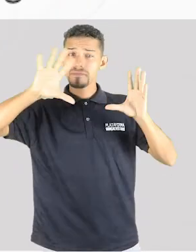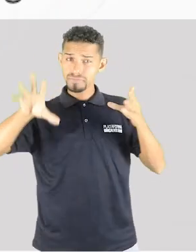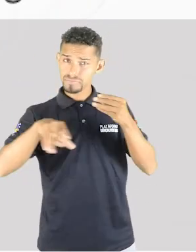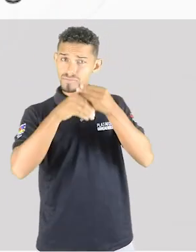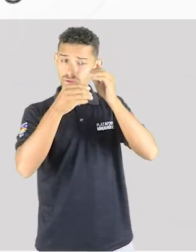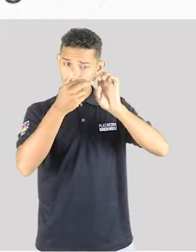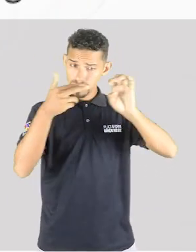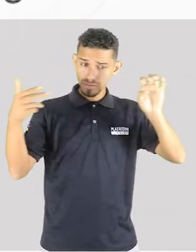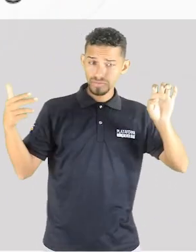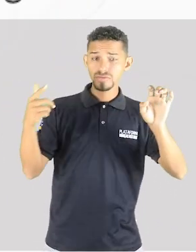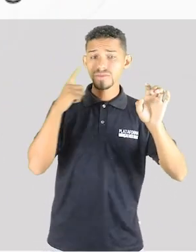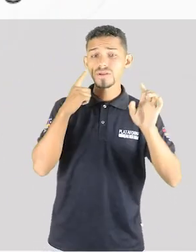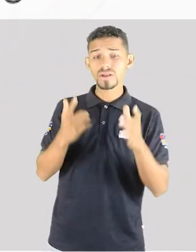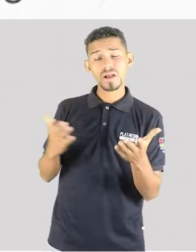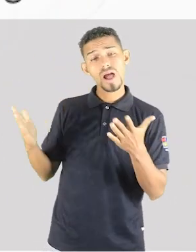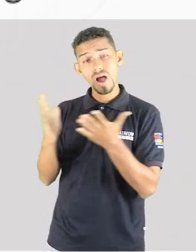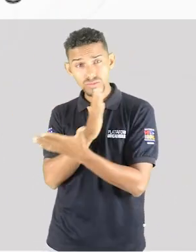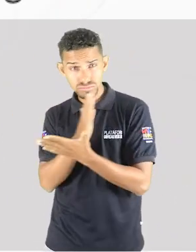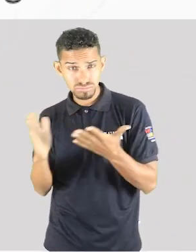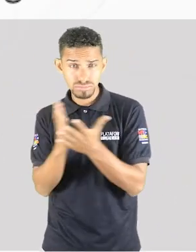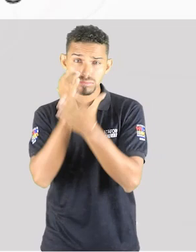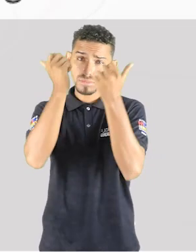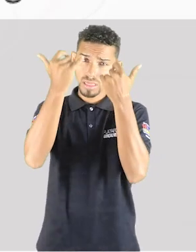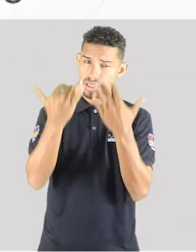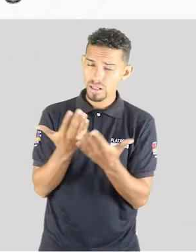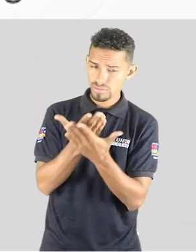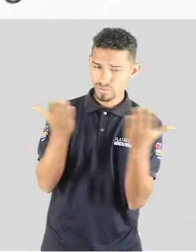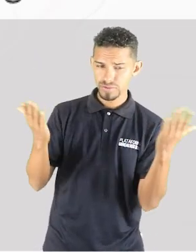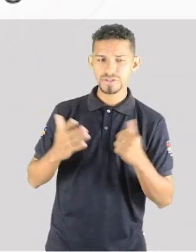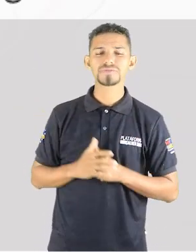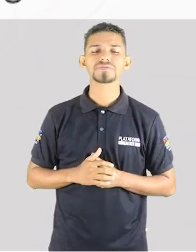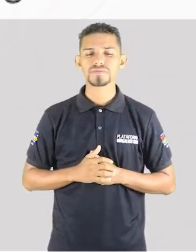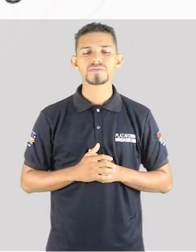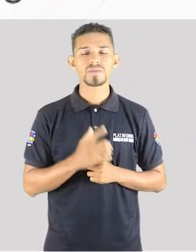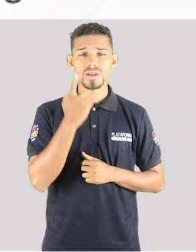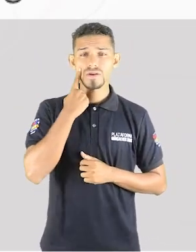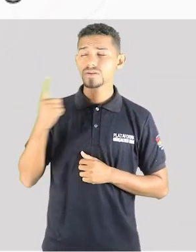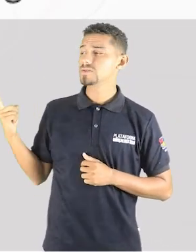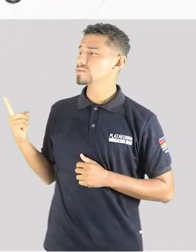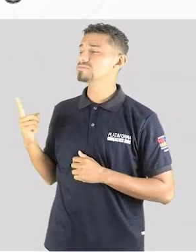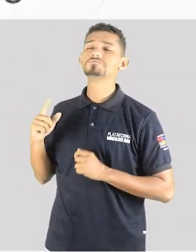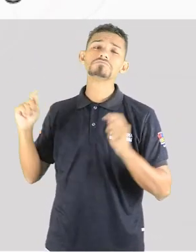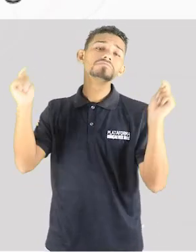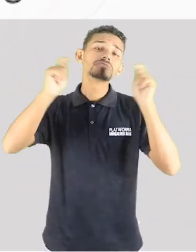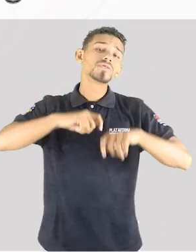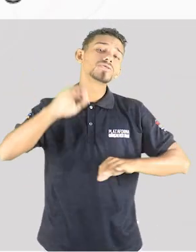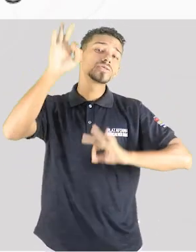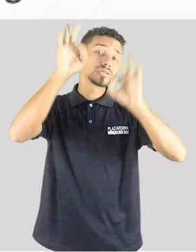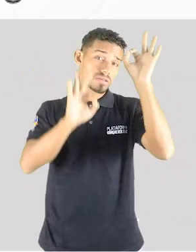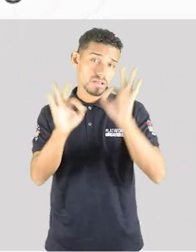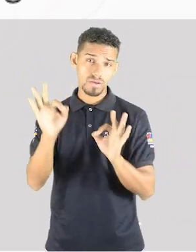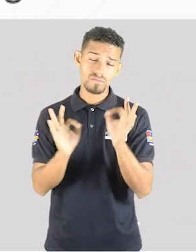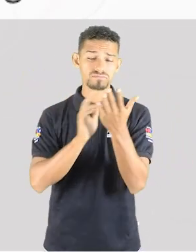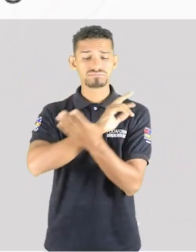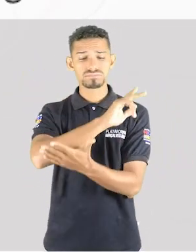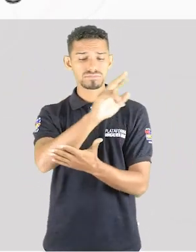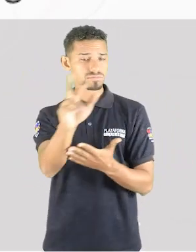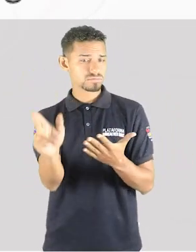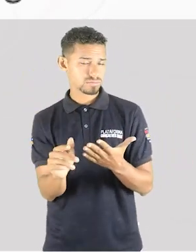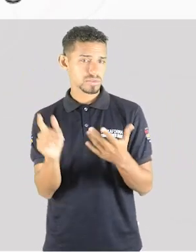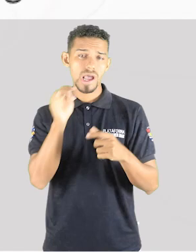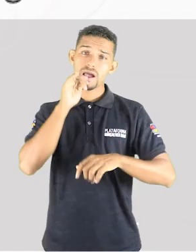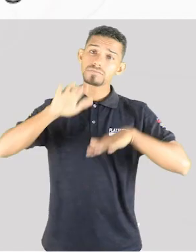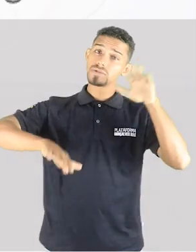elétrico os circuitos elétricos alguns elementos para explicar para vocês ó os circuitos elétricos podem ser formados por diversos elementos